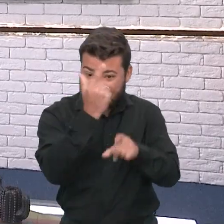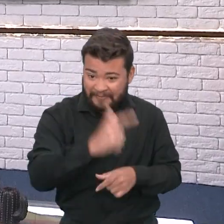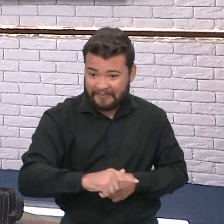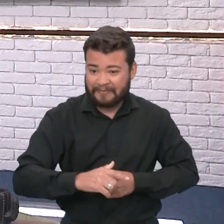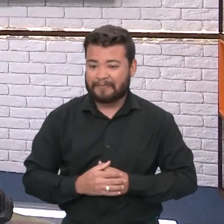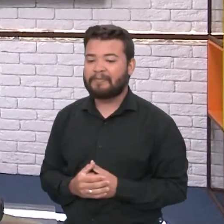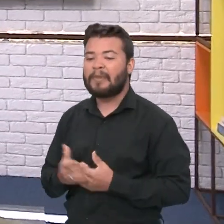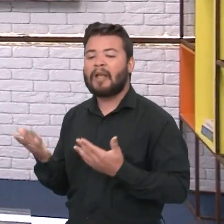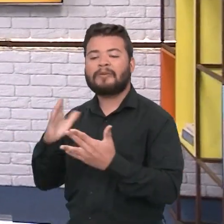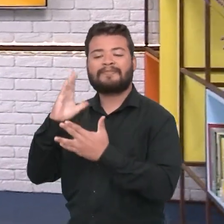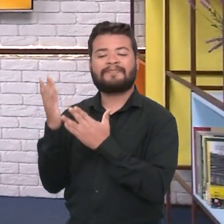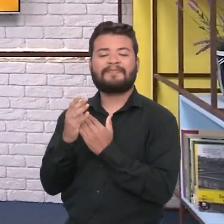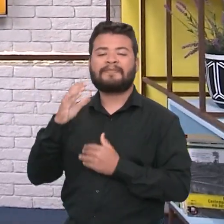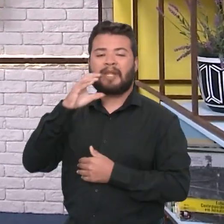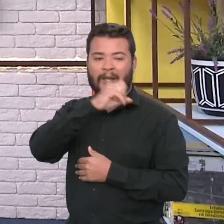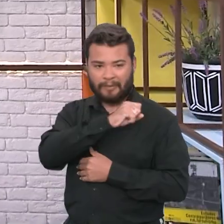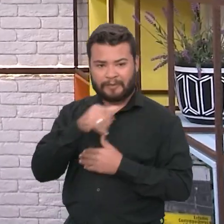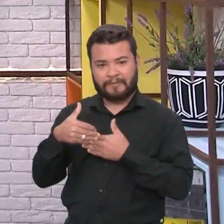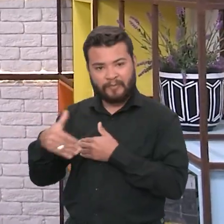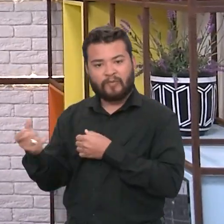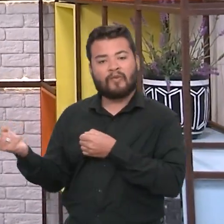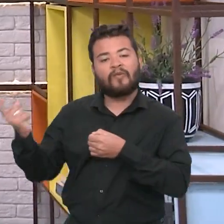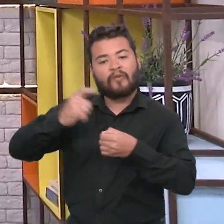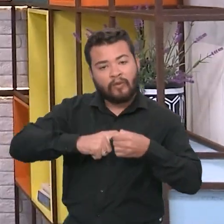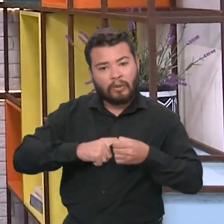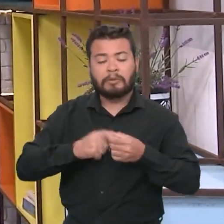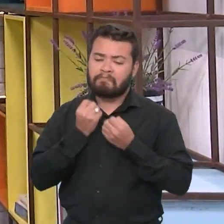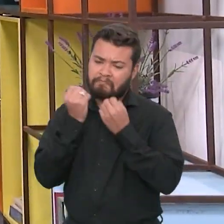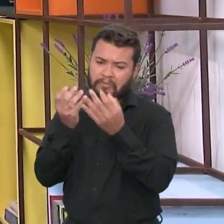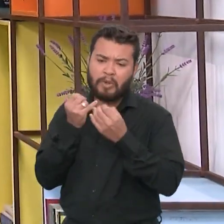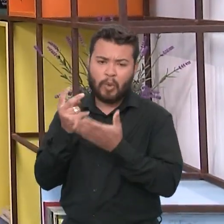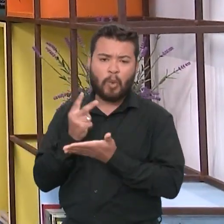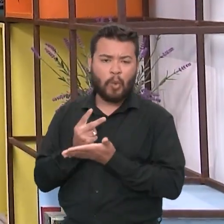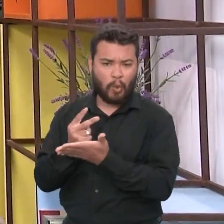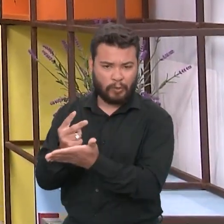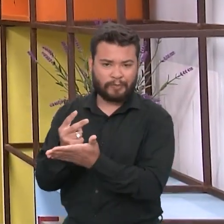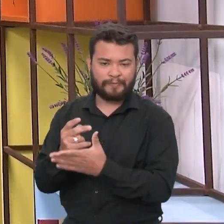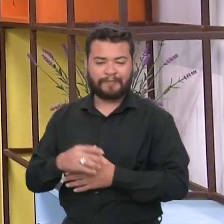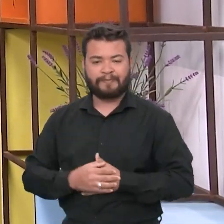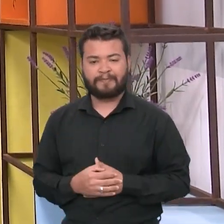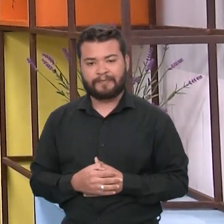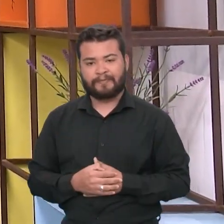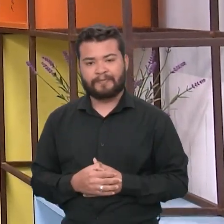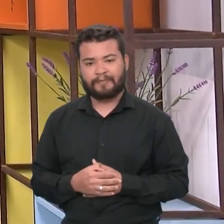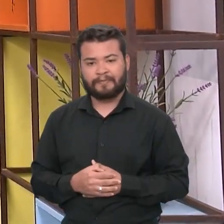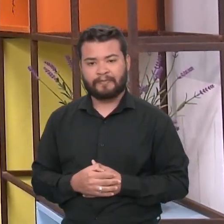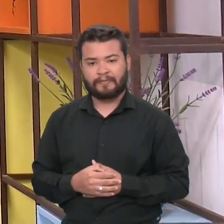Agora, pessoal, nós vamos para um rápido intervalo. Daqui a pouquinho a gente volta trazendo muito mais para você. Não saia daí.